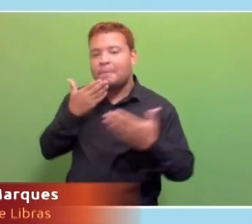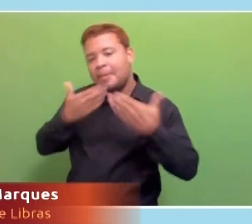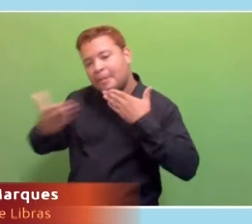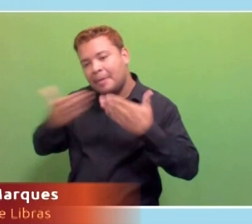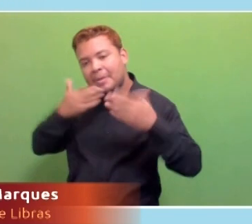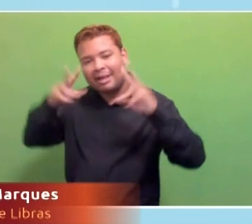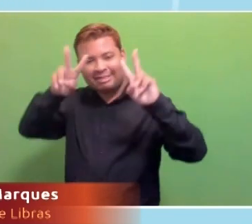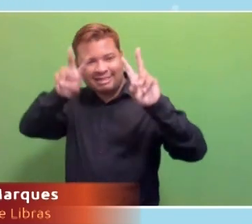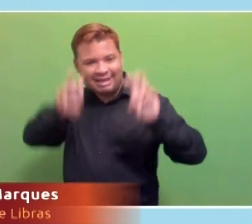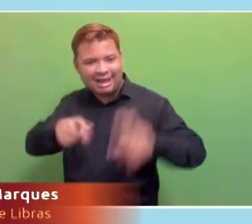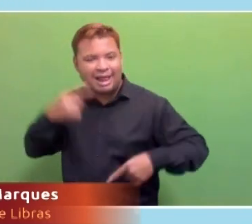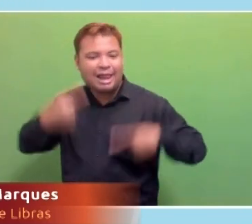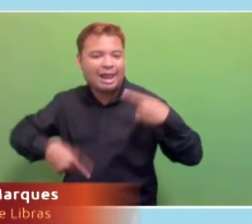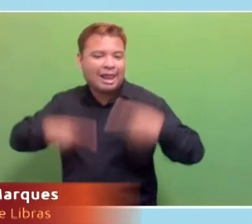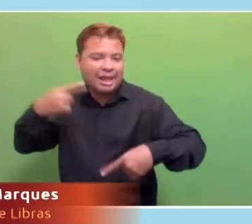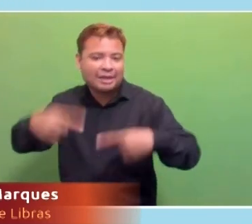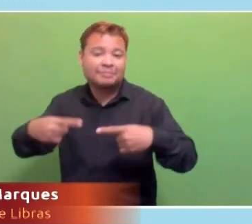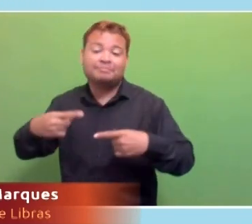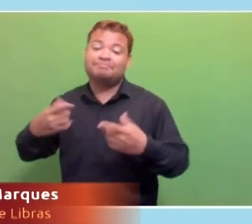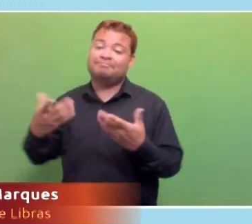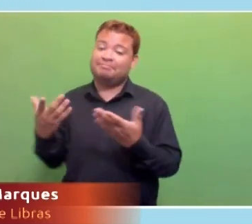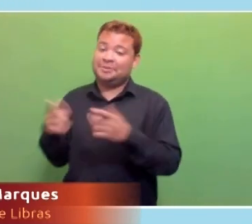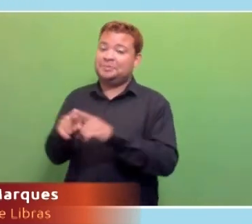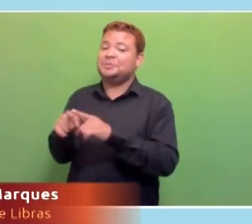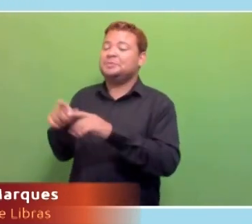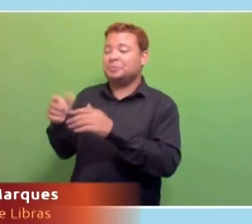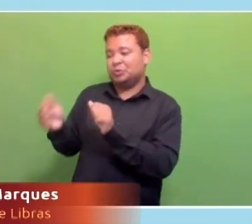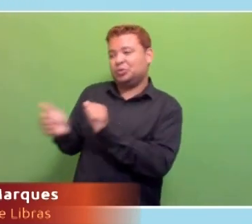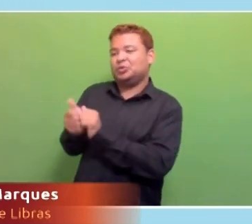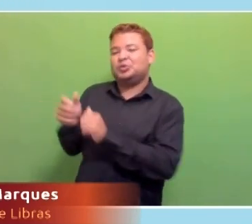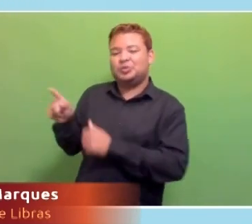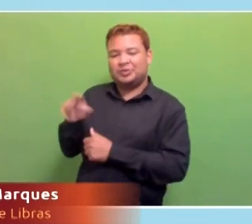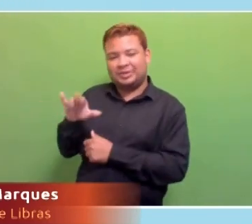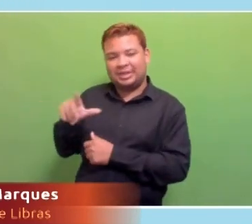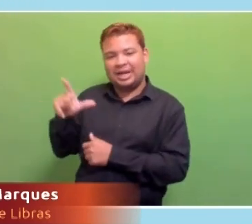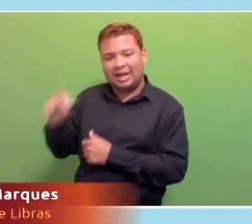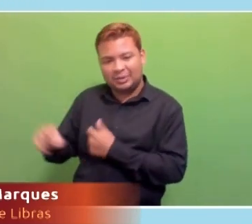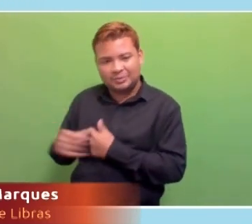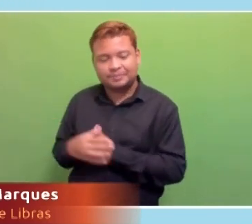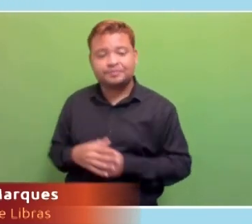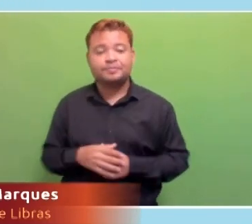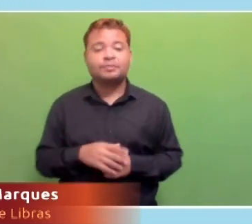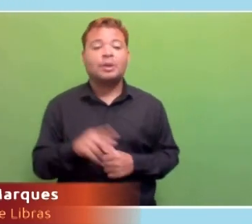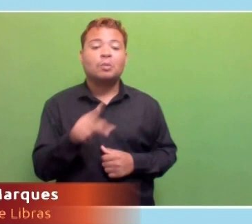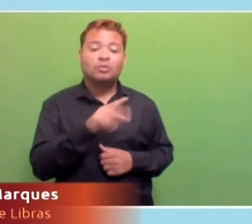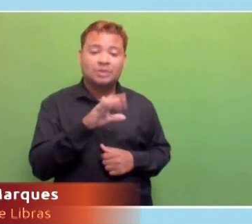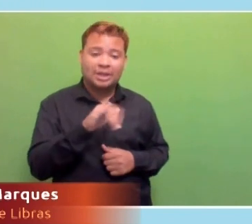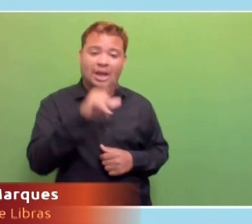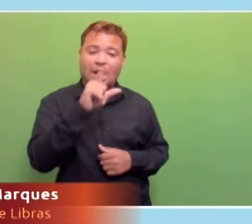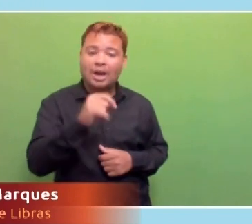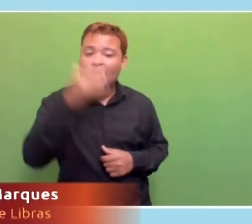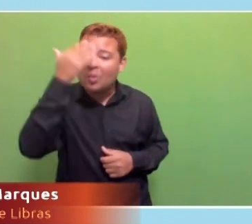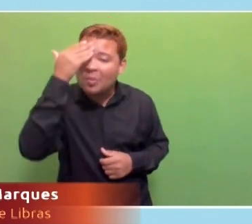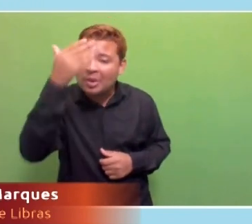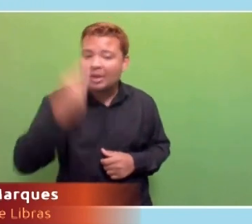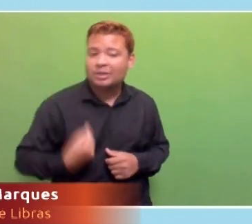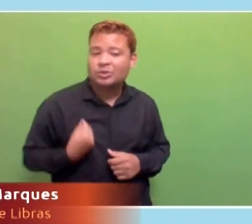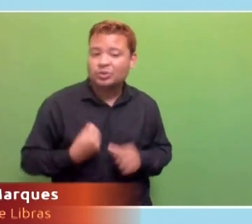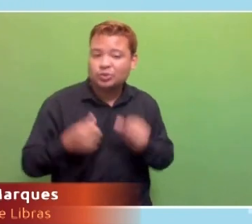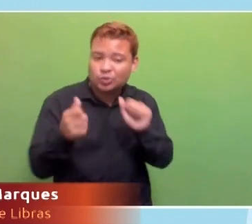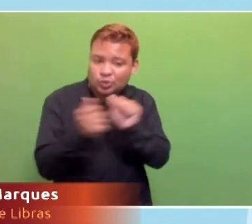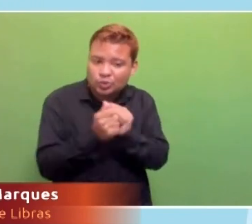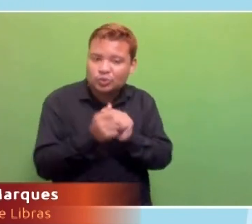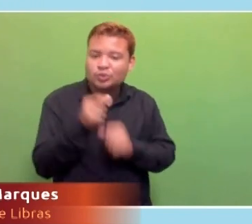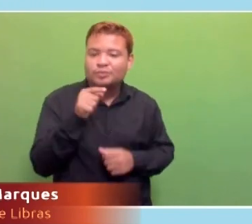aqui, inclusive com o professor Carlos. Um abraço. Um abraço. Professor Carlos, também muito obrigada por estar aqui com a gente, por